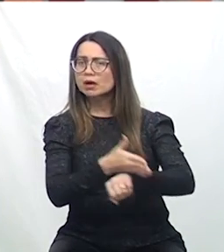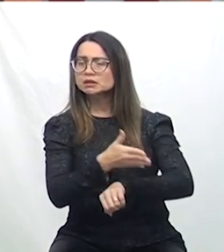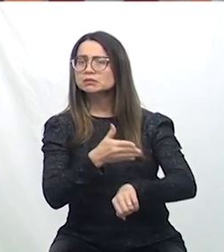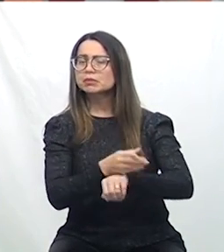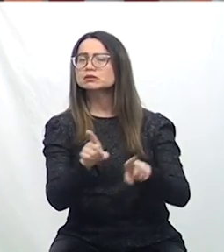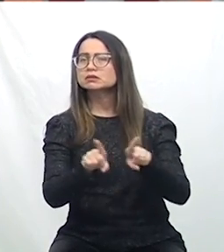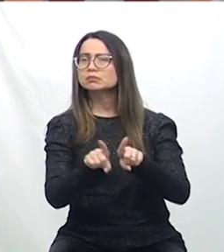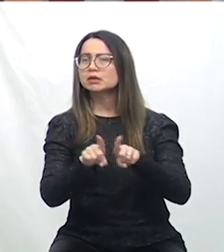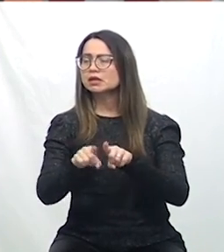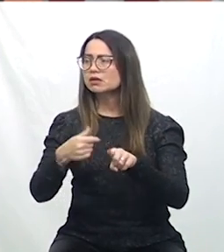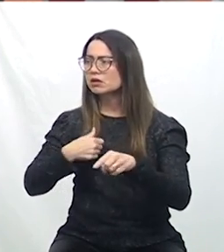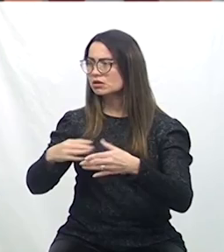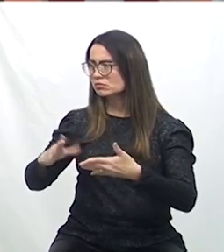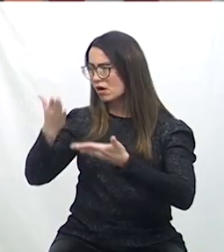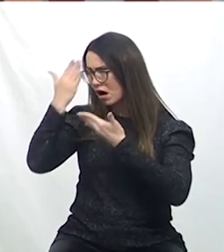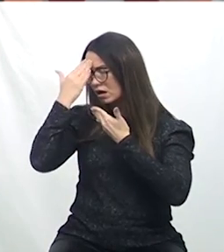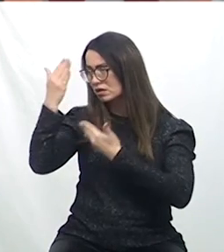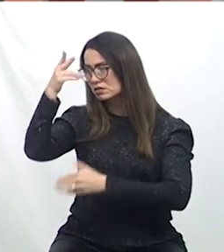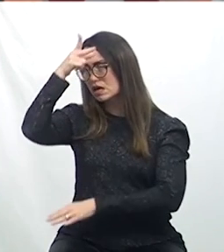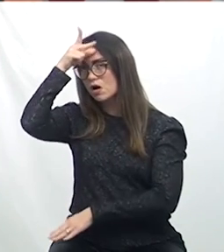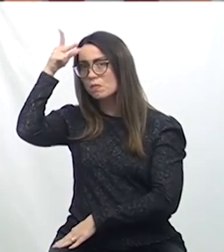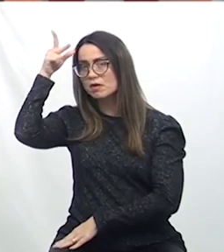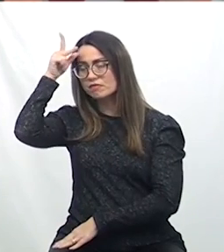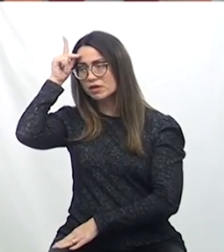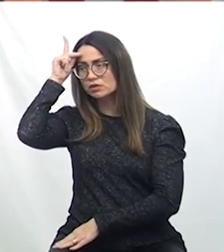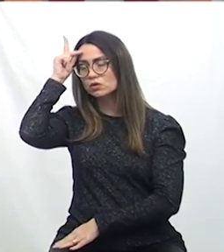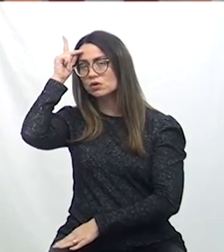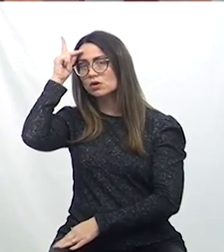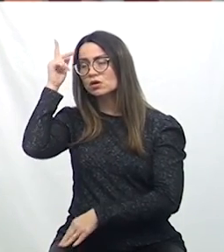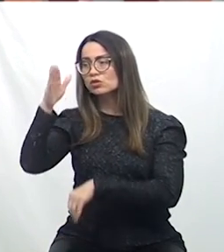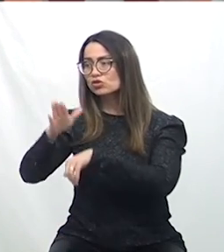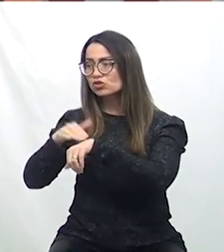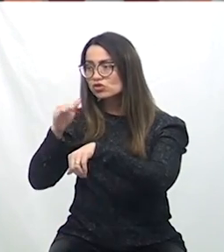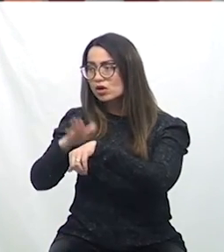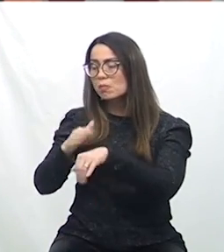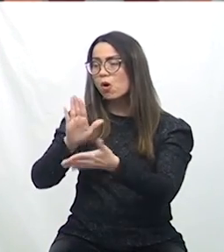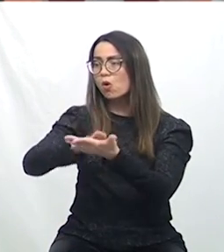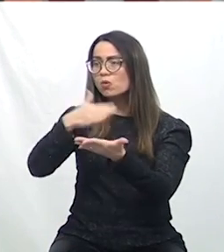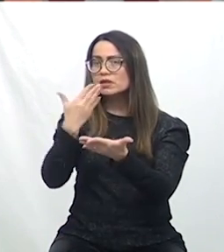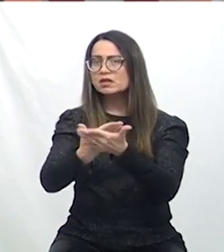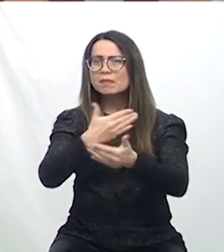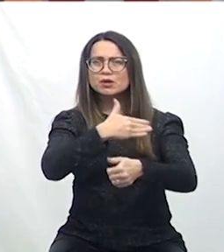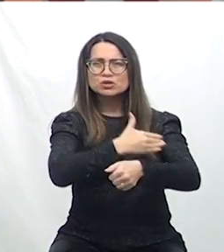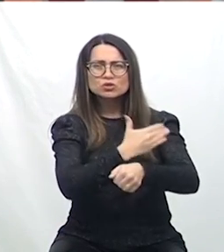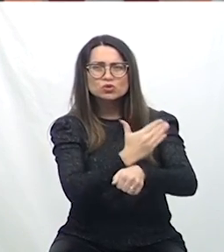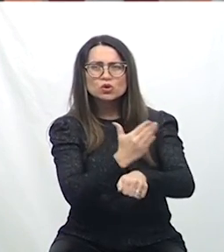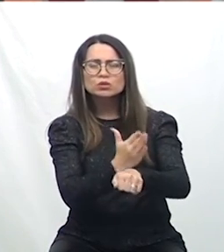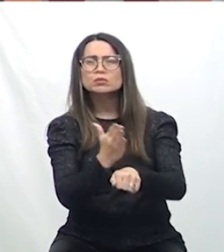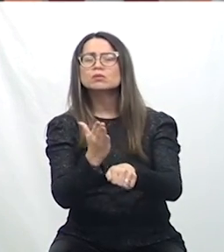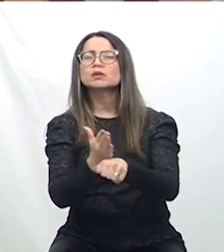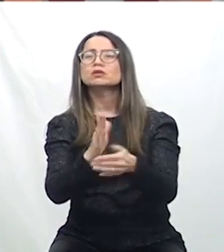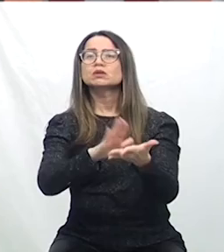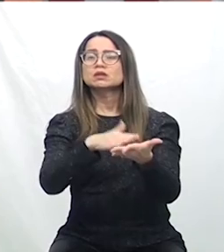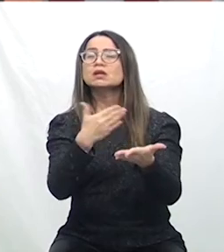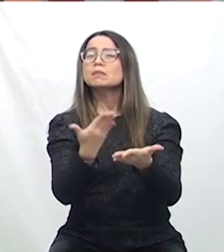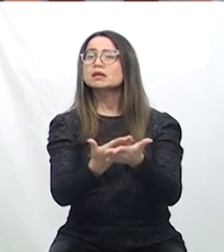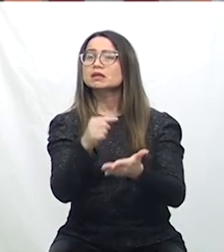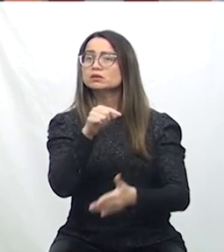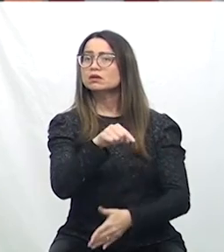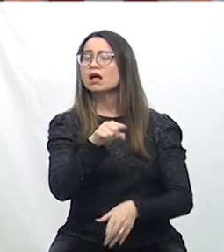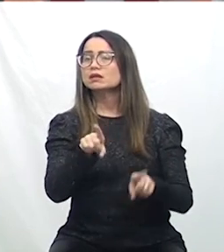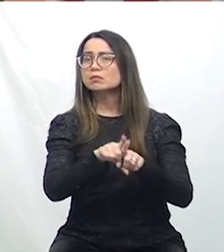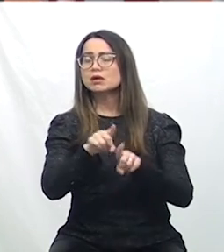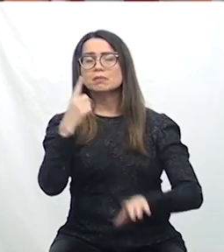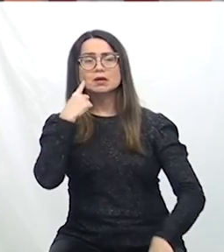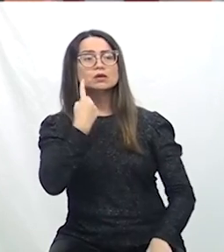a sensibilidade de colocar ali um intérprete em todo o tempo para estar, para que viesse, quem é